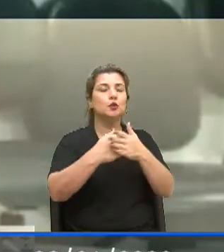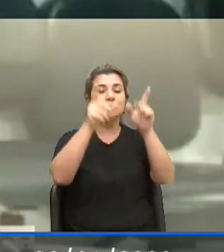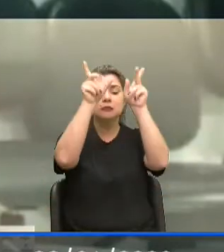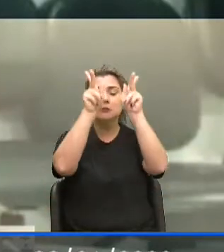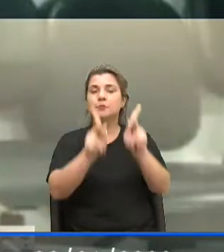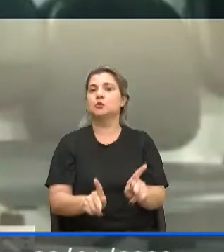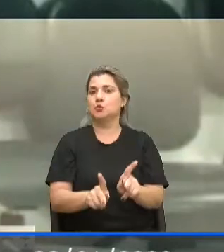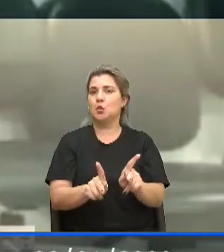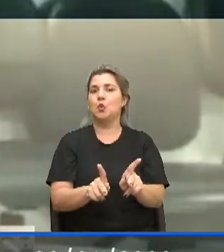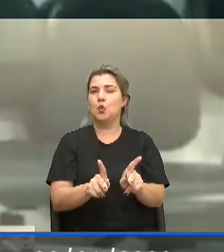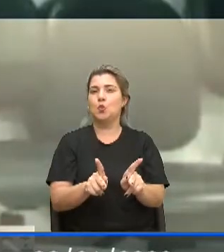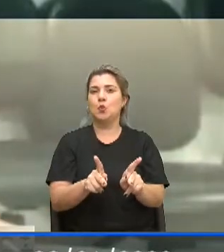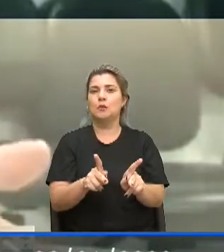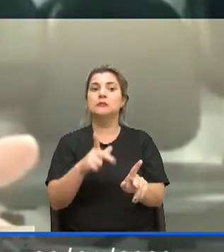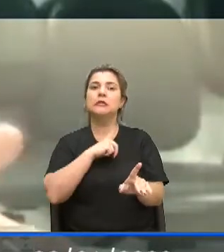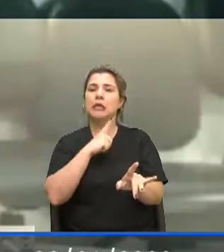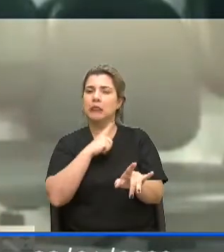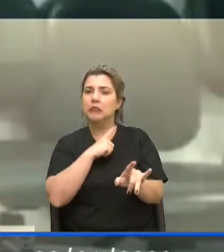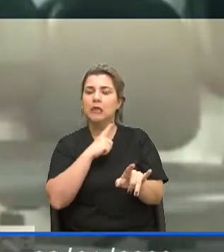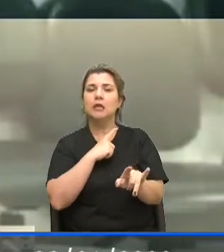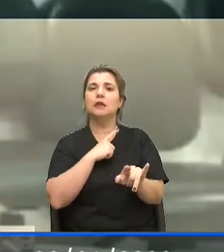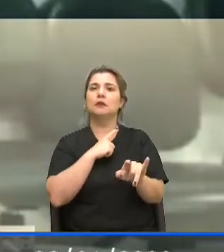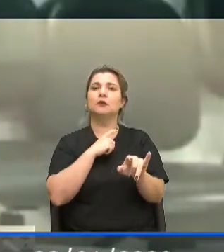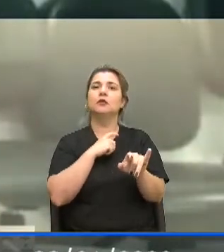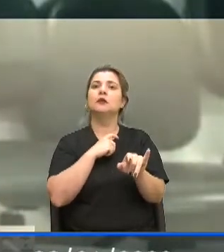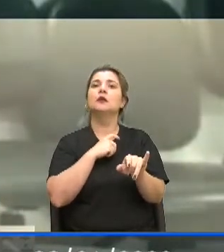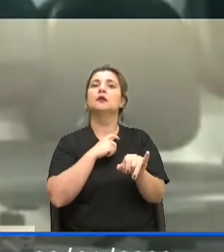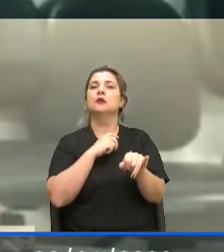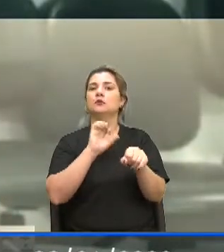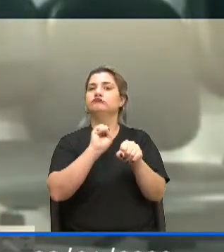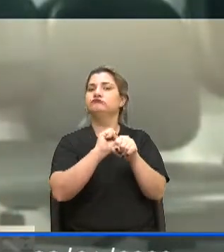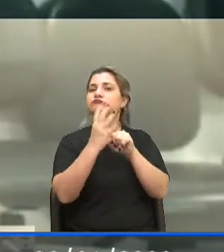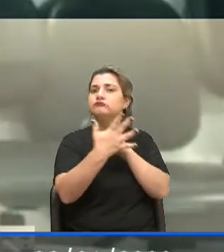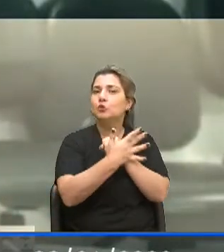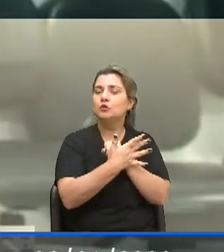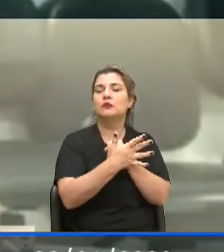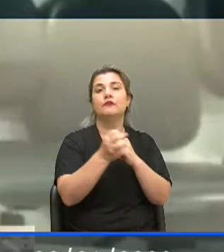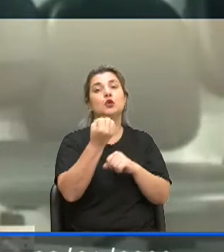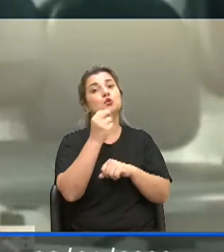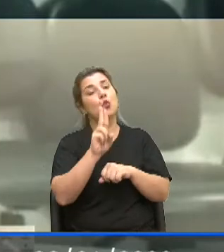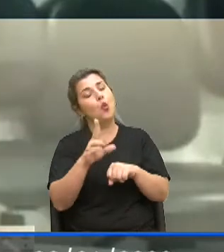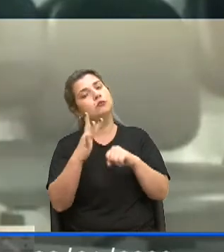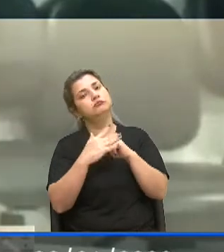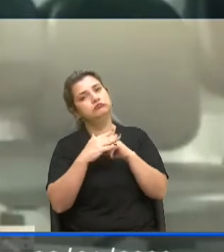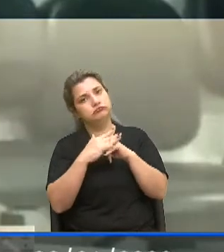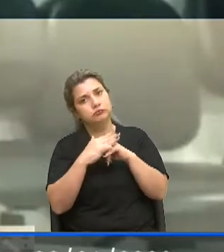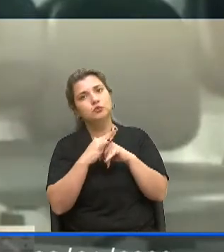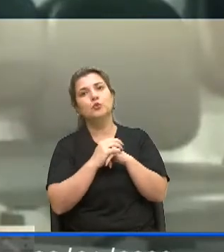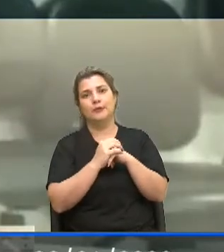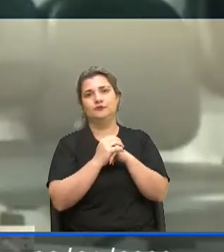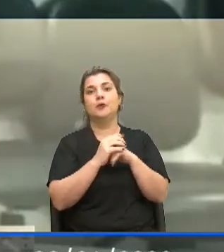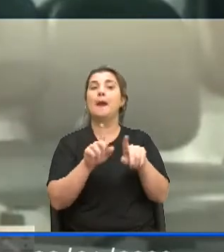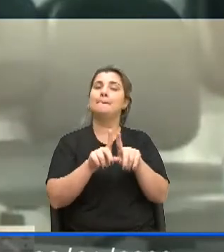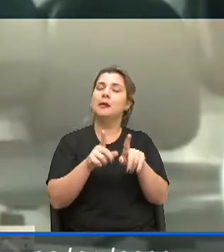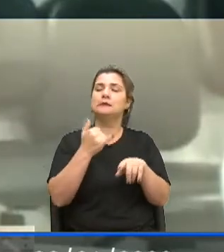como alvo dessa estratégia. Tá? Então, infelizmente, essa é uma demanda que a gente não vai poder atender, nem nós, nem o